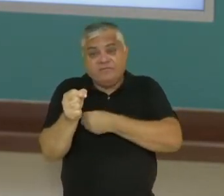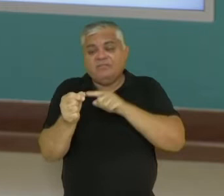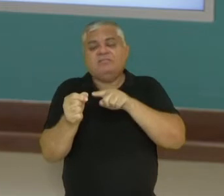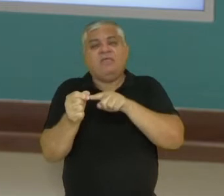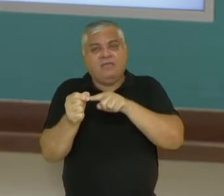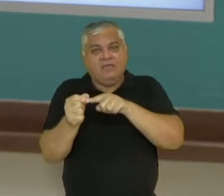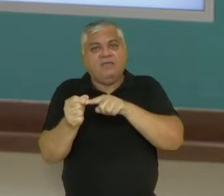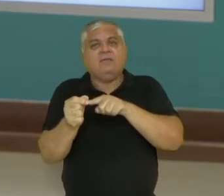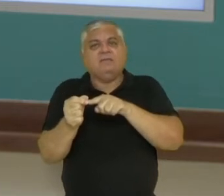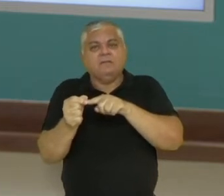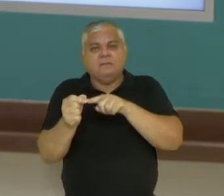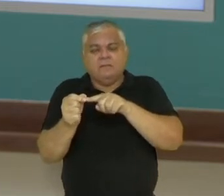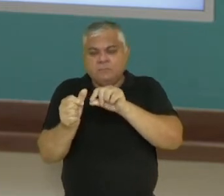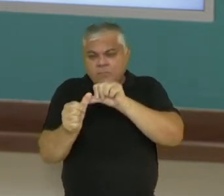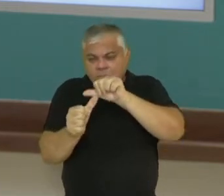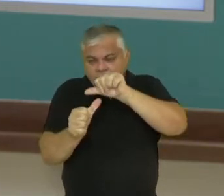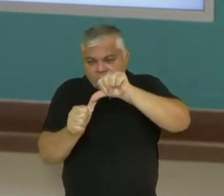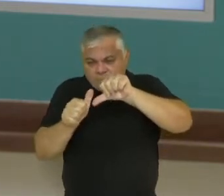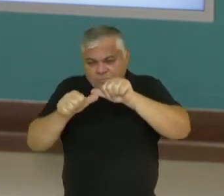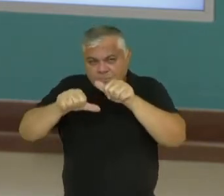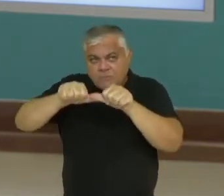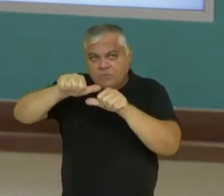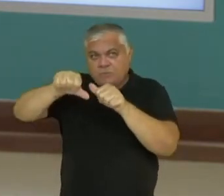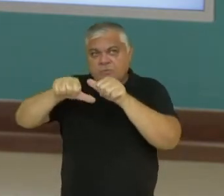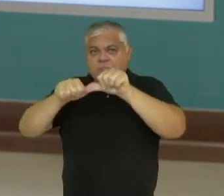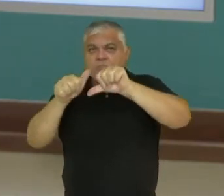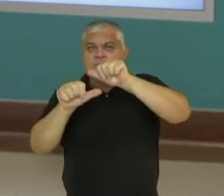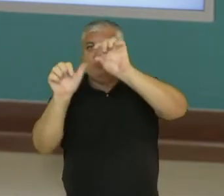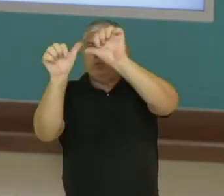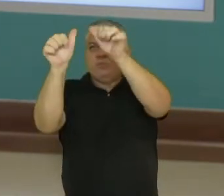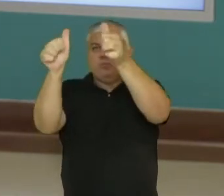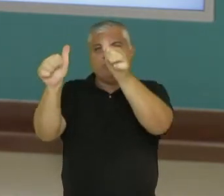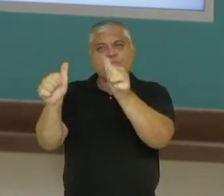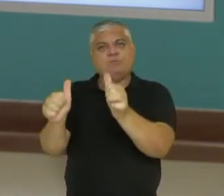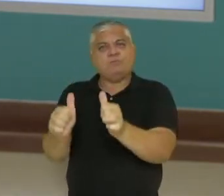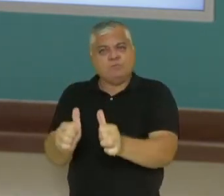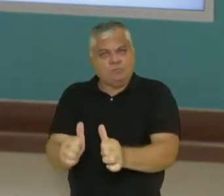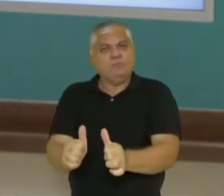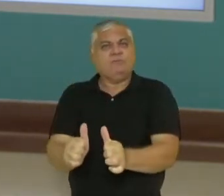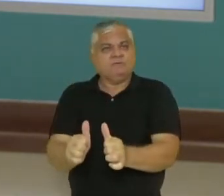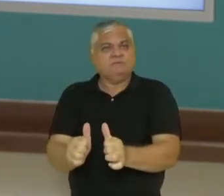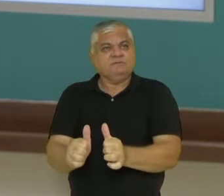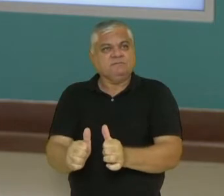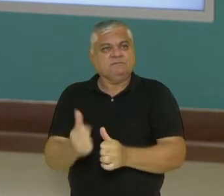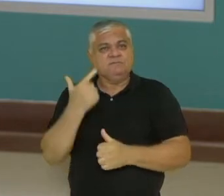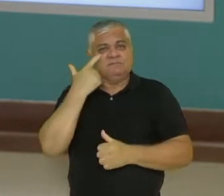dá forma, o formato. Vamos observar essa criança aqui, né?